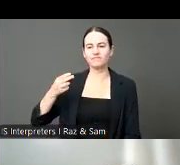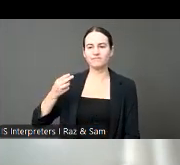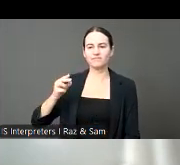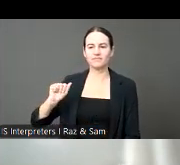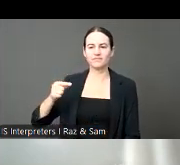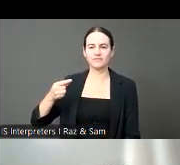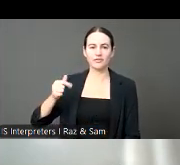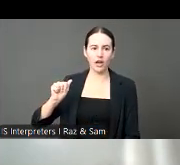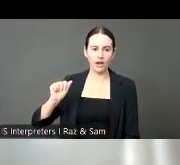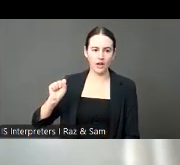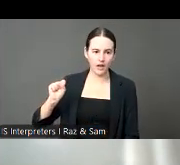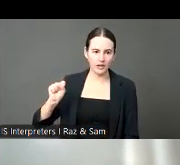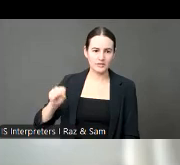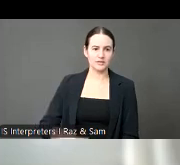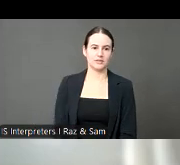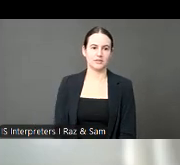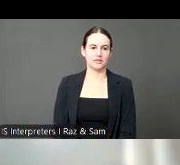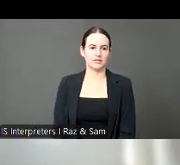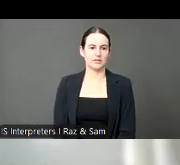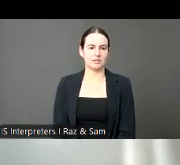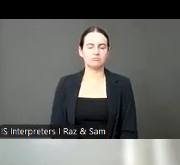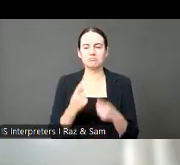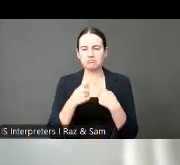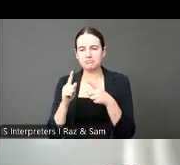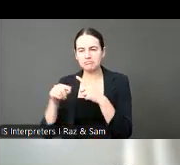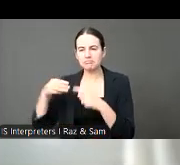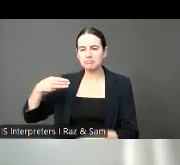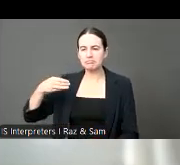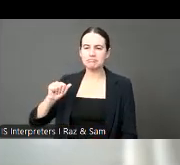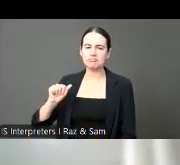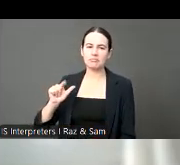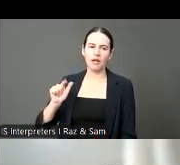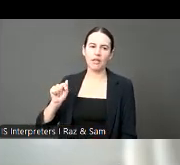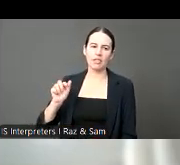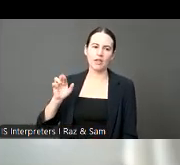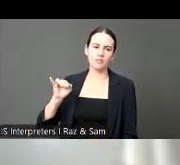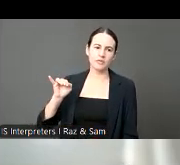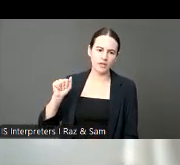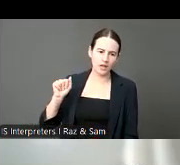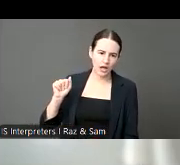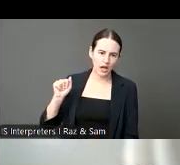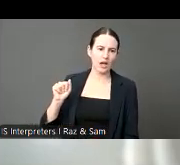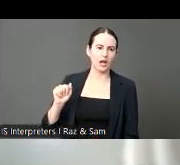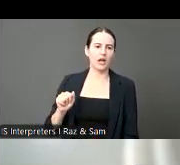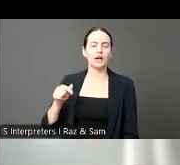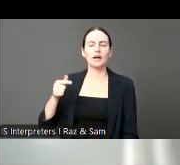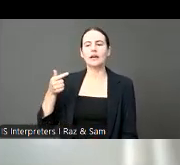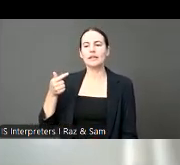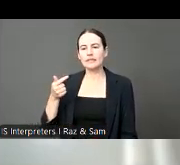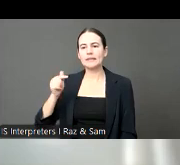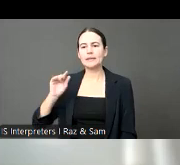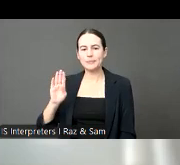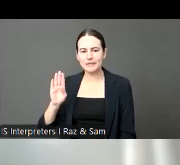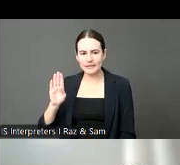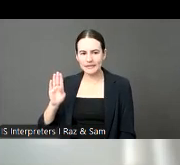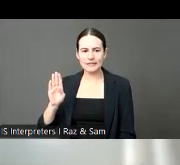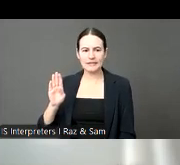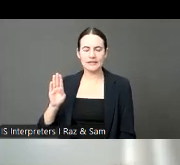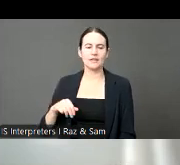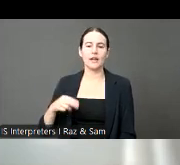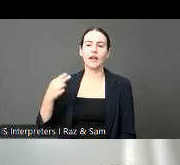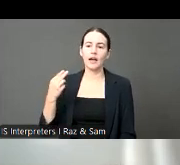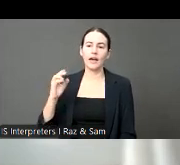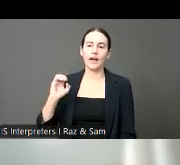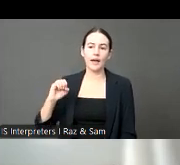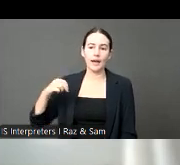malária, a oncocercose e o tracoma. E 4, aqui embaixo, nós queremos avançar o controle, ou seja, avançar nesse